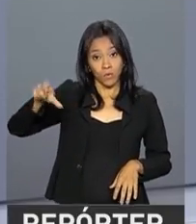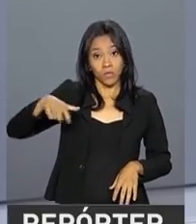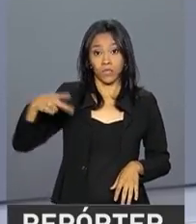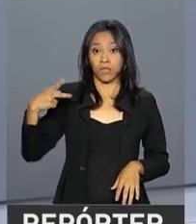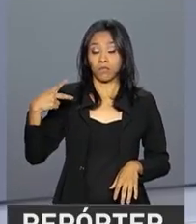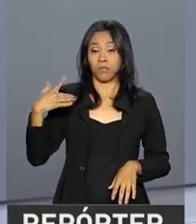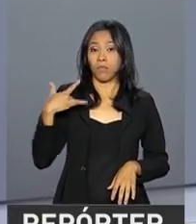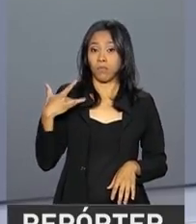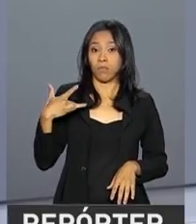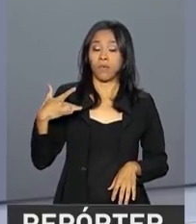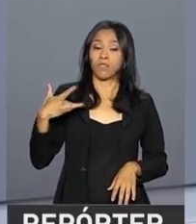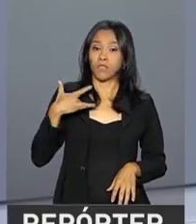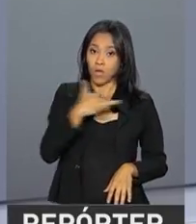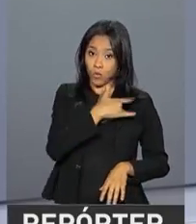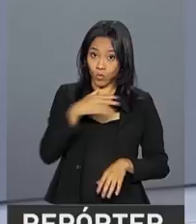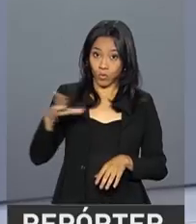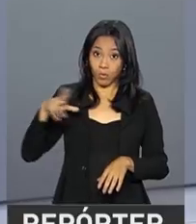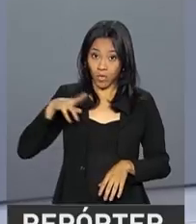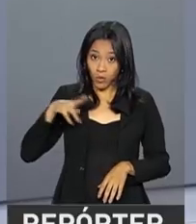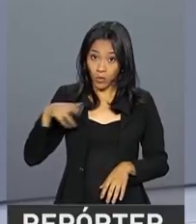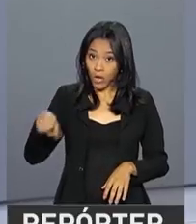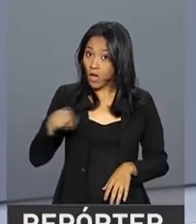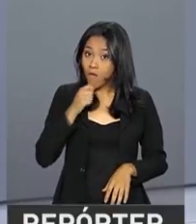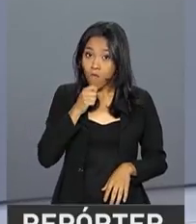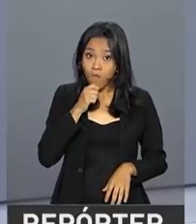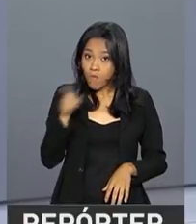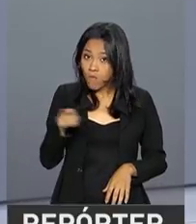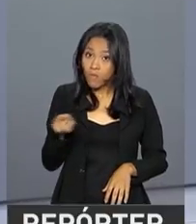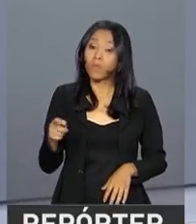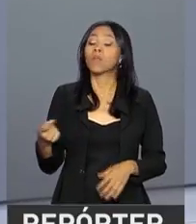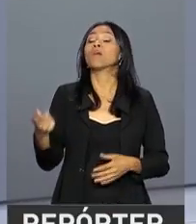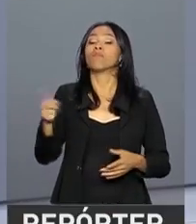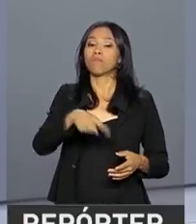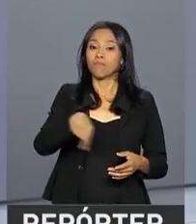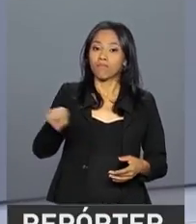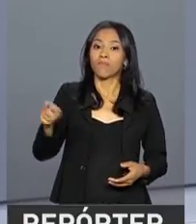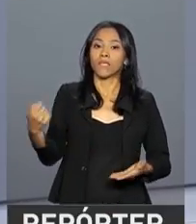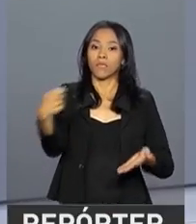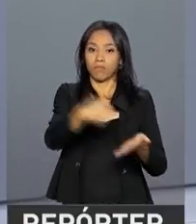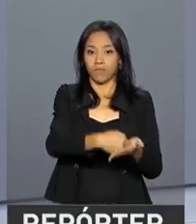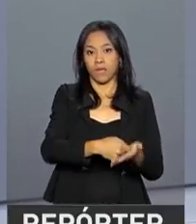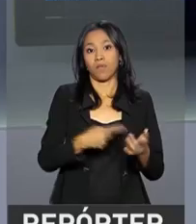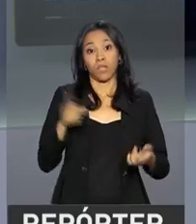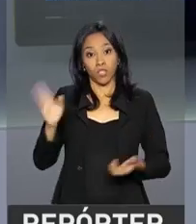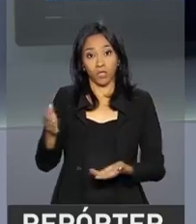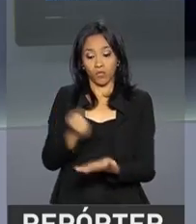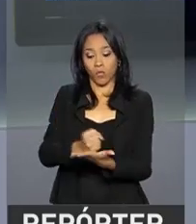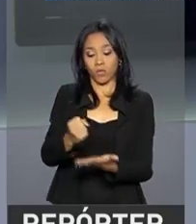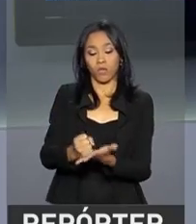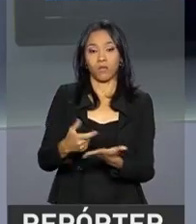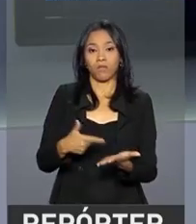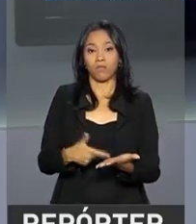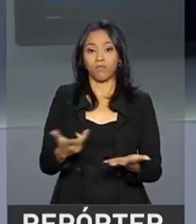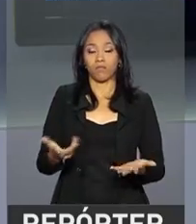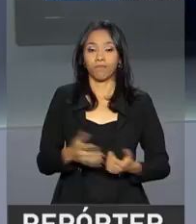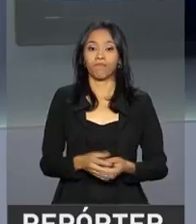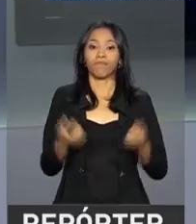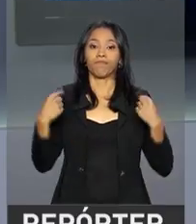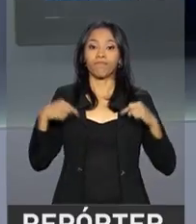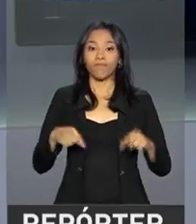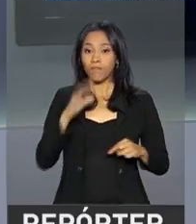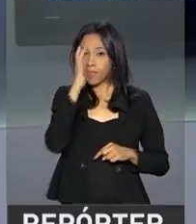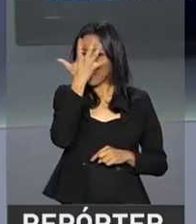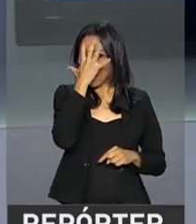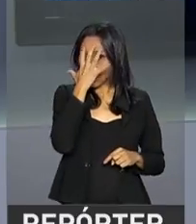atendimento conveniados quando o serviço estiver previsto nos respectivos contratos carnaval vem aí e